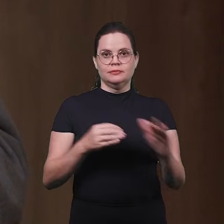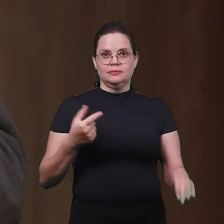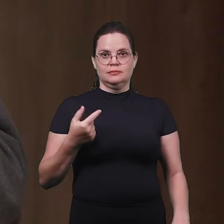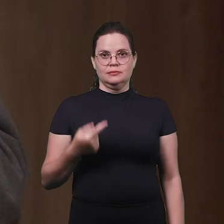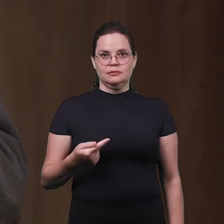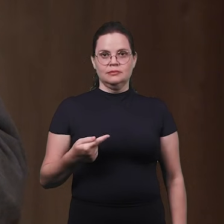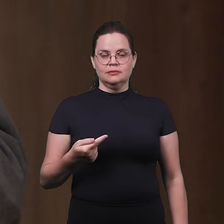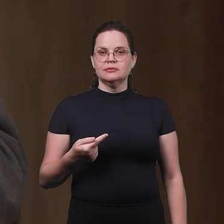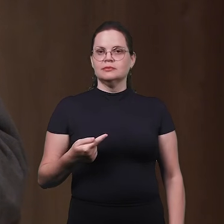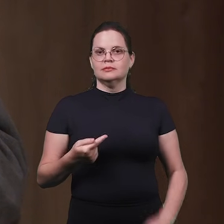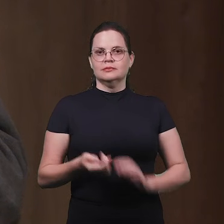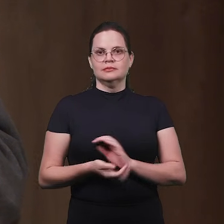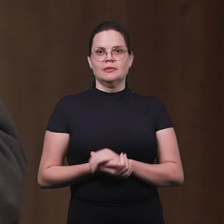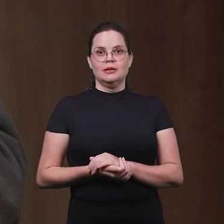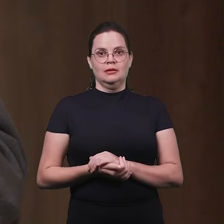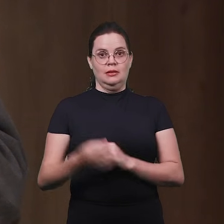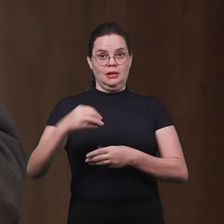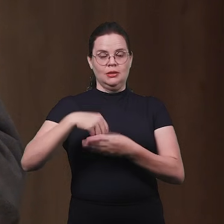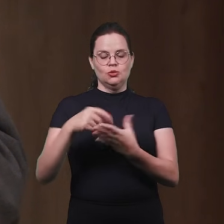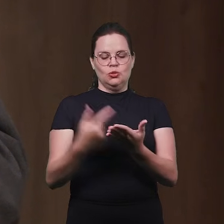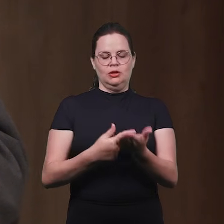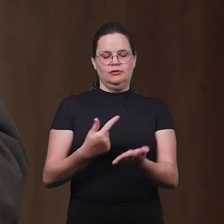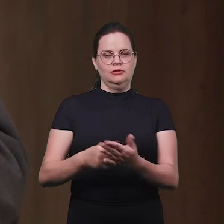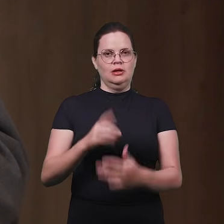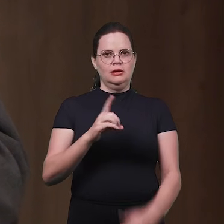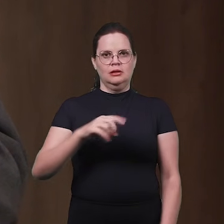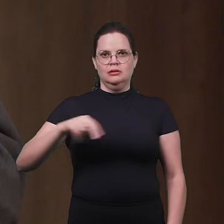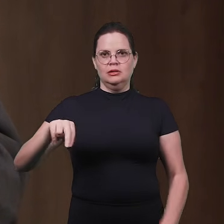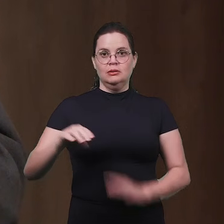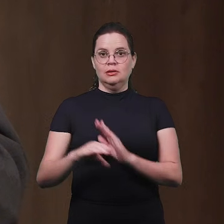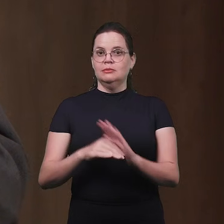O capítulo 7 de Daniel,